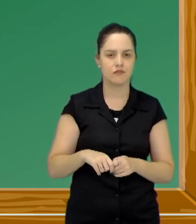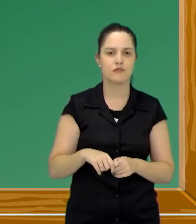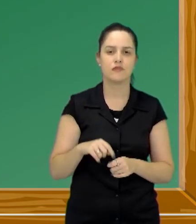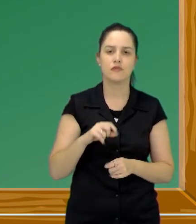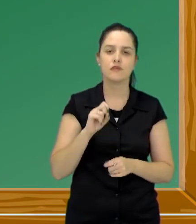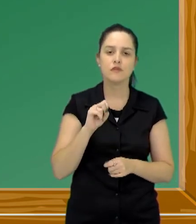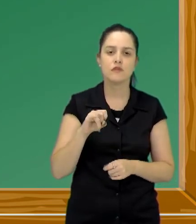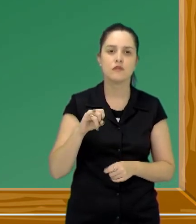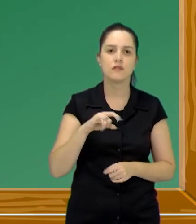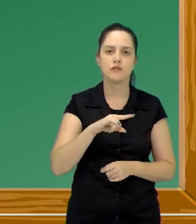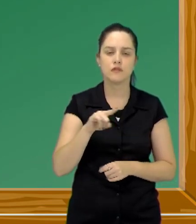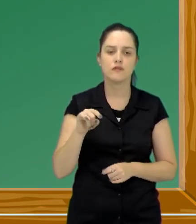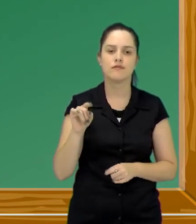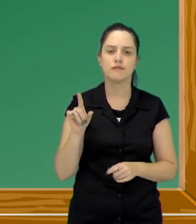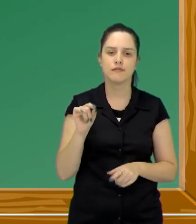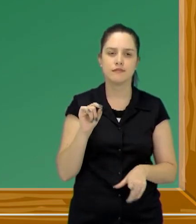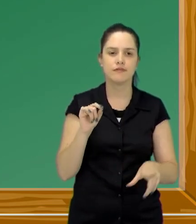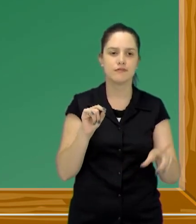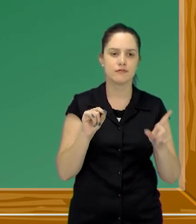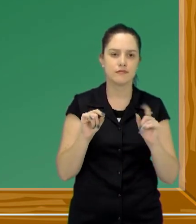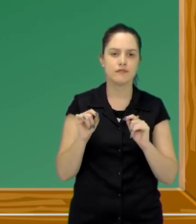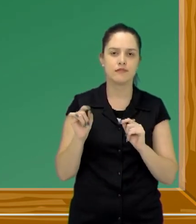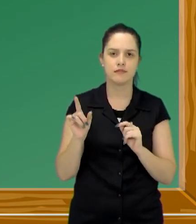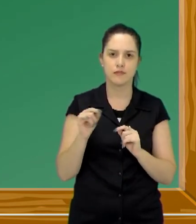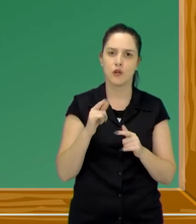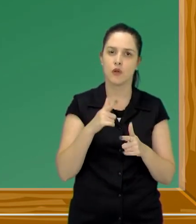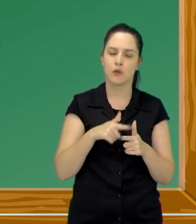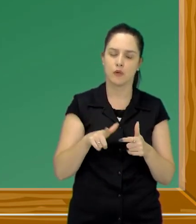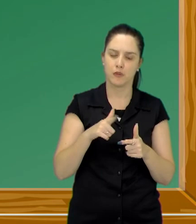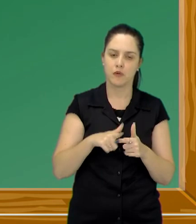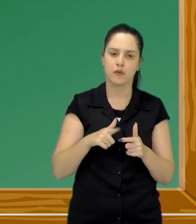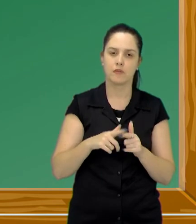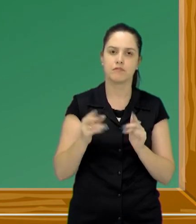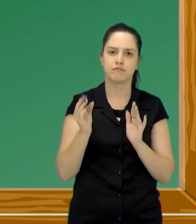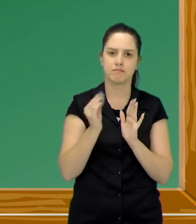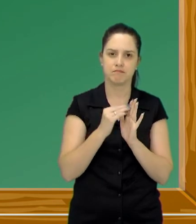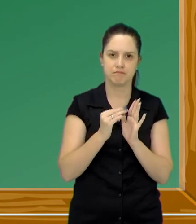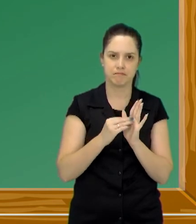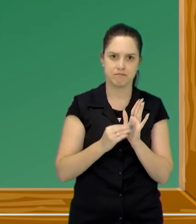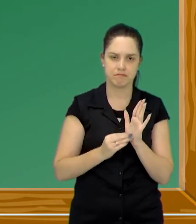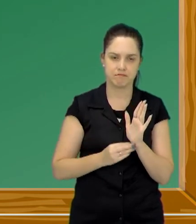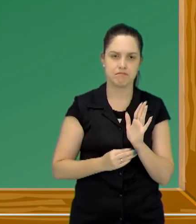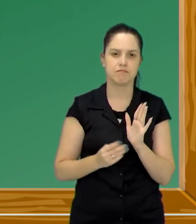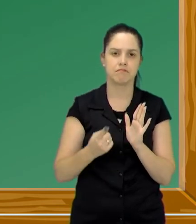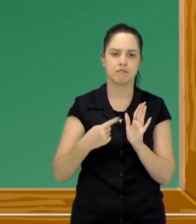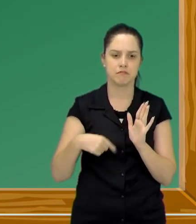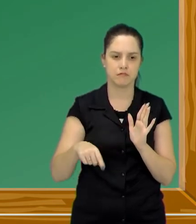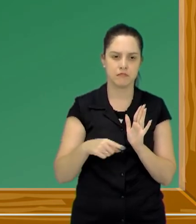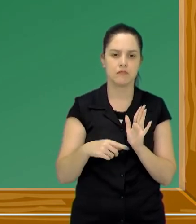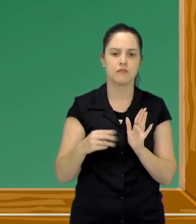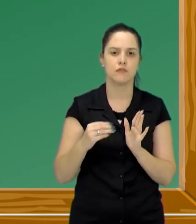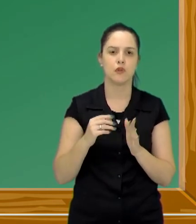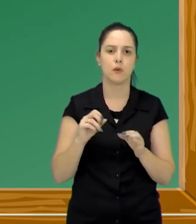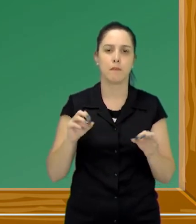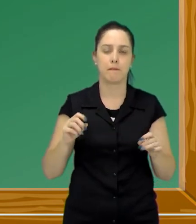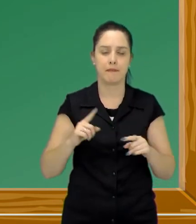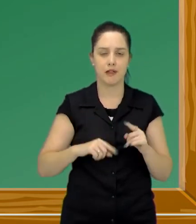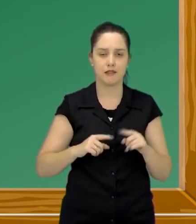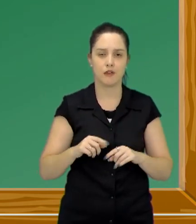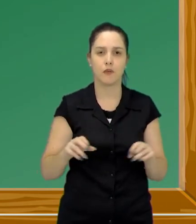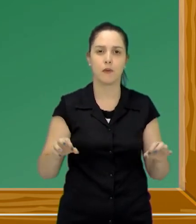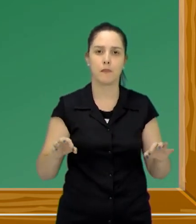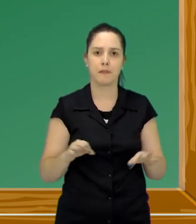possíveis soluções para esta problemática que nós trouxemos aqui, que é o racismo estrutural. Então nós temos um material completo com